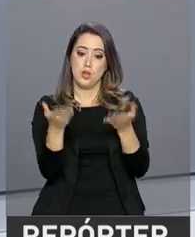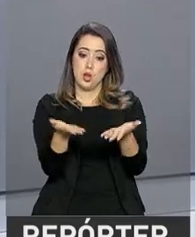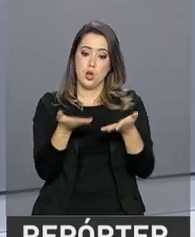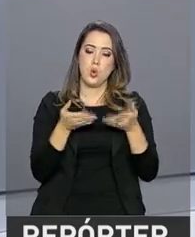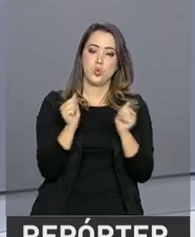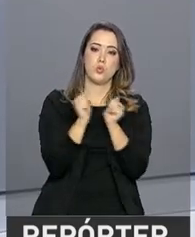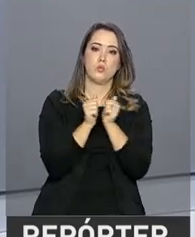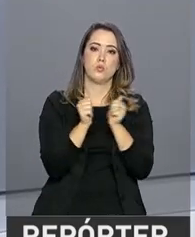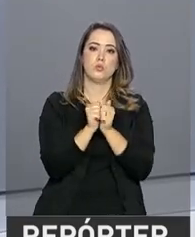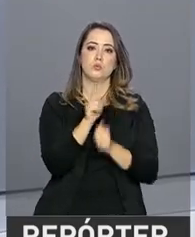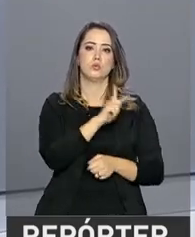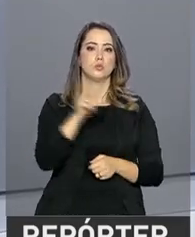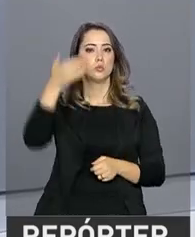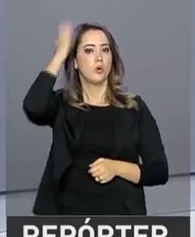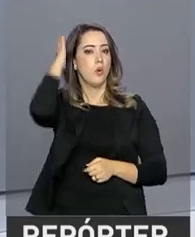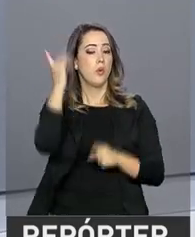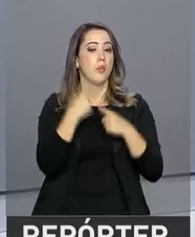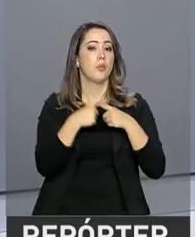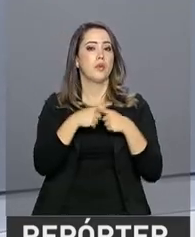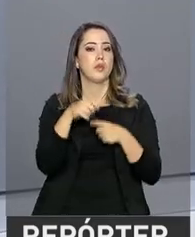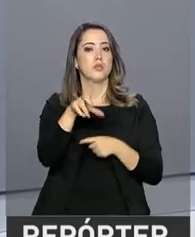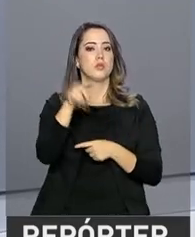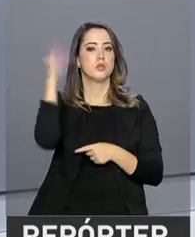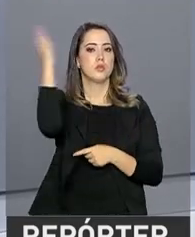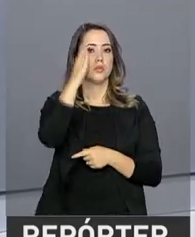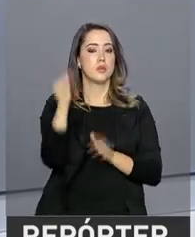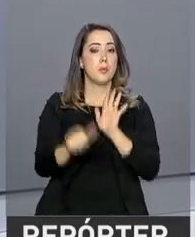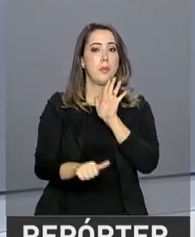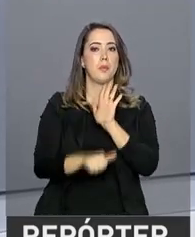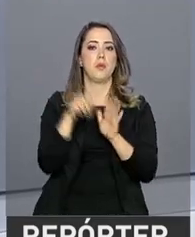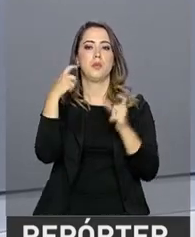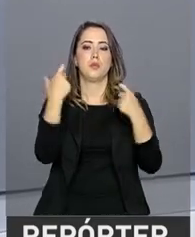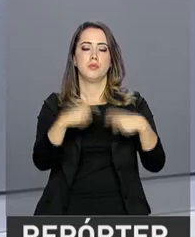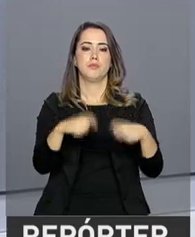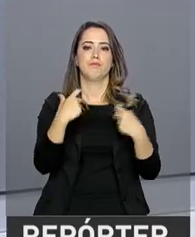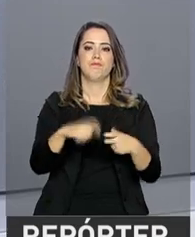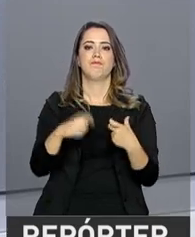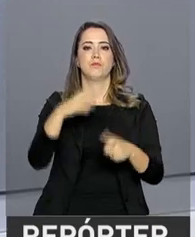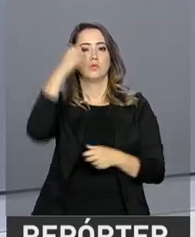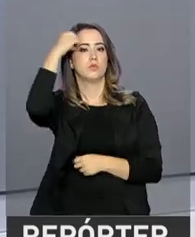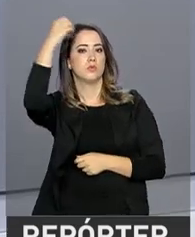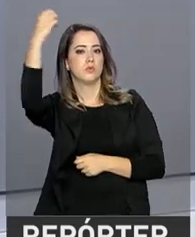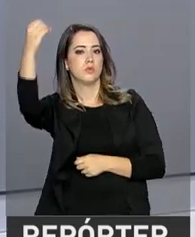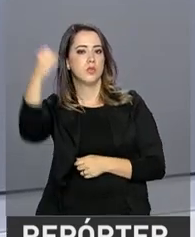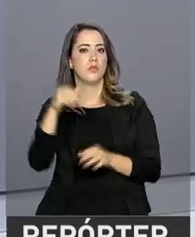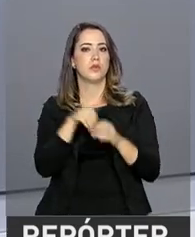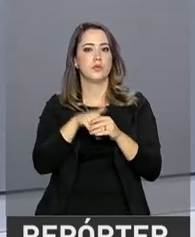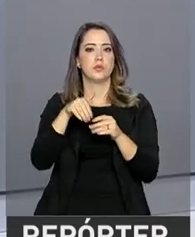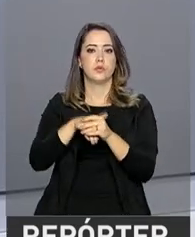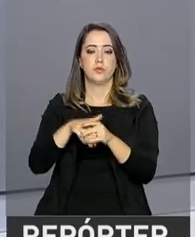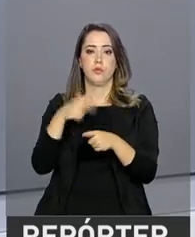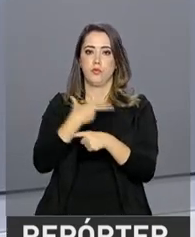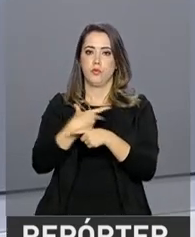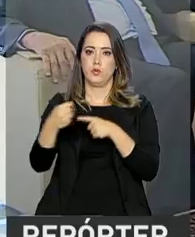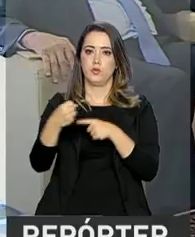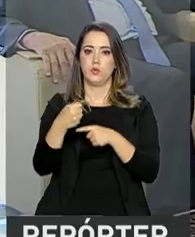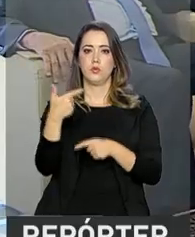Michel Temer. Ele escolheu o Brasil como primeiro destino internacional desde que venceu as eleições em 22 de abril.